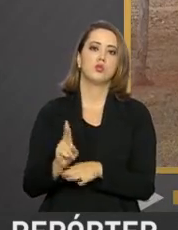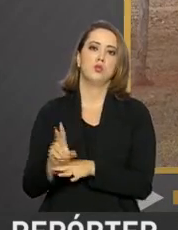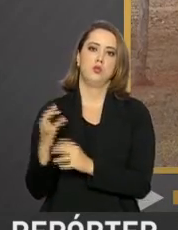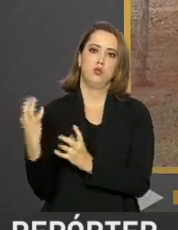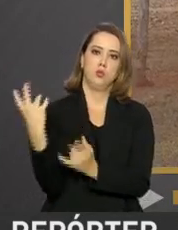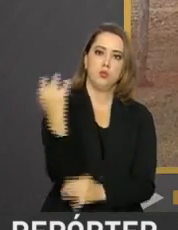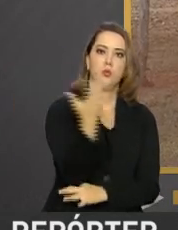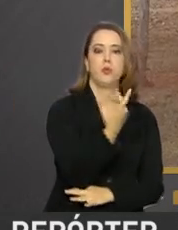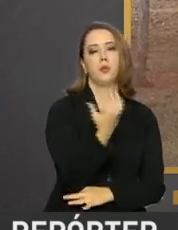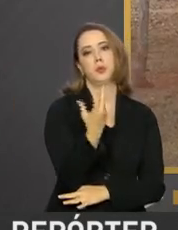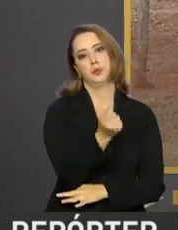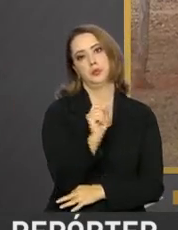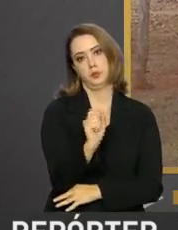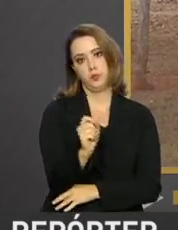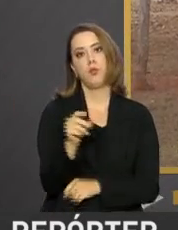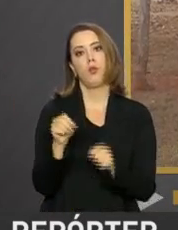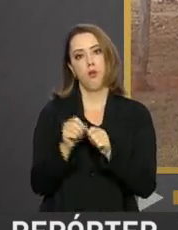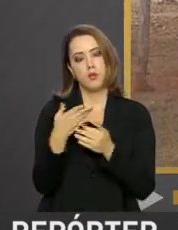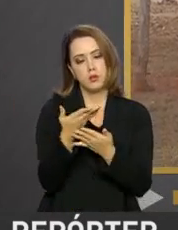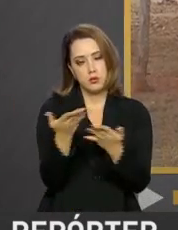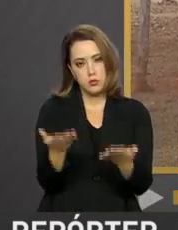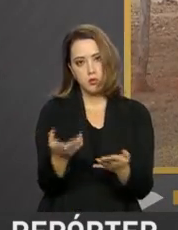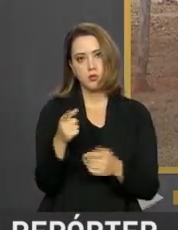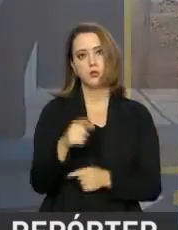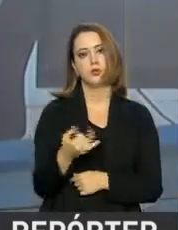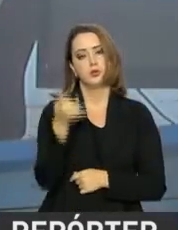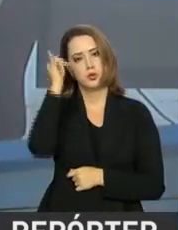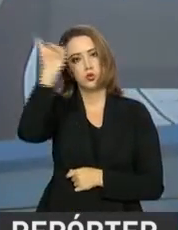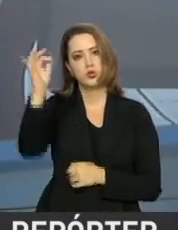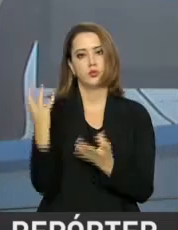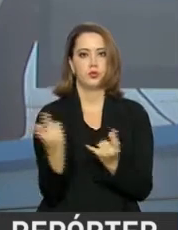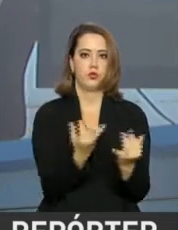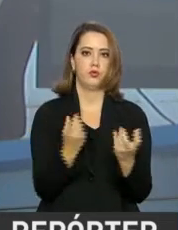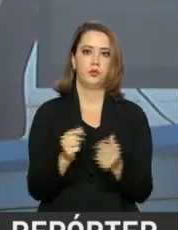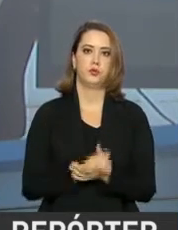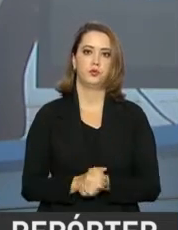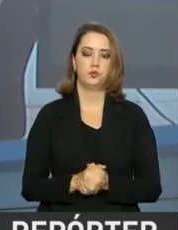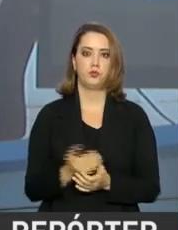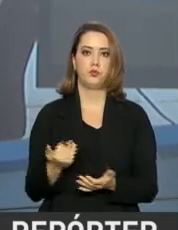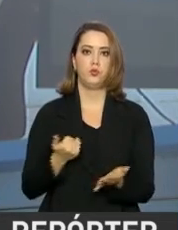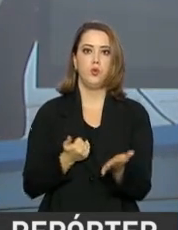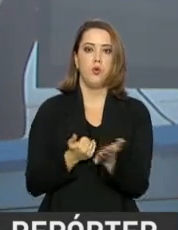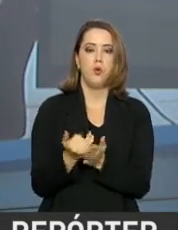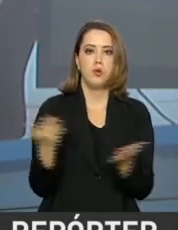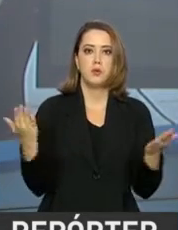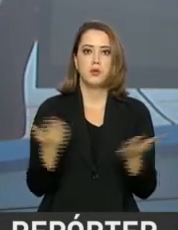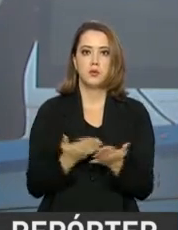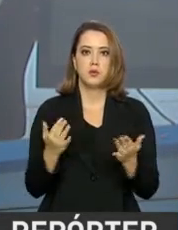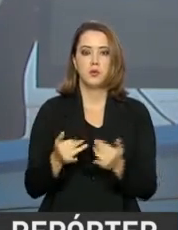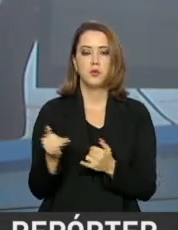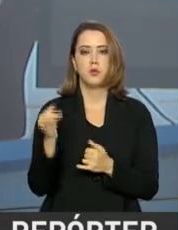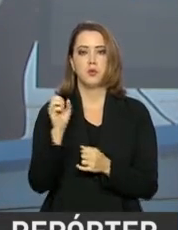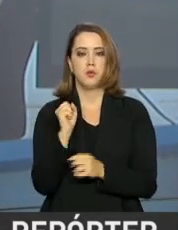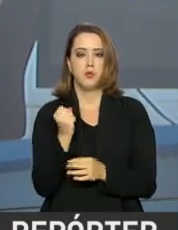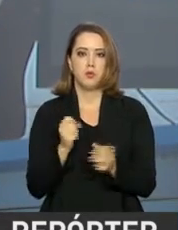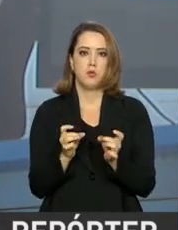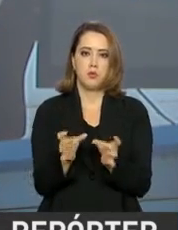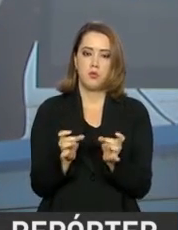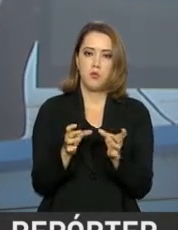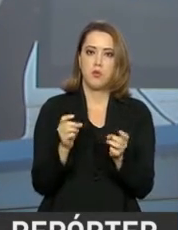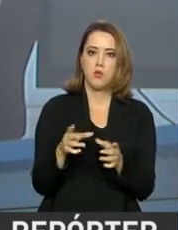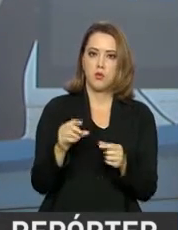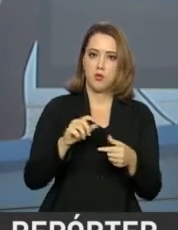incêndios florestais. Então faça a sua parte, evite o uso do fogo. E começa hoje a venda de ingressos para as